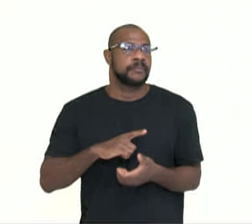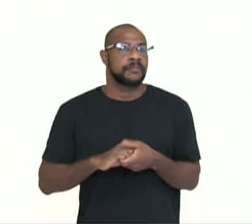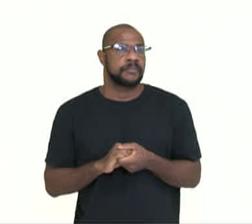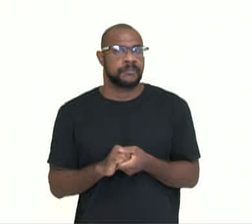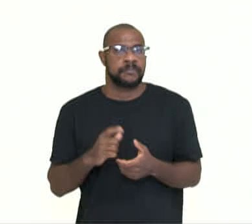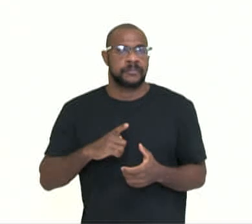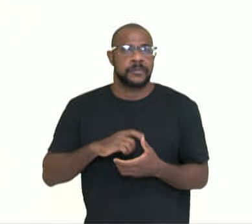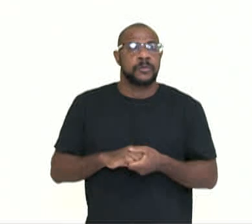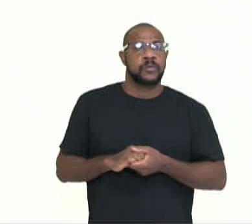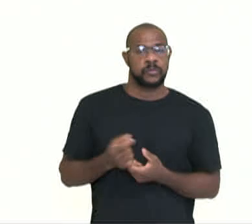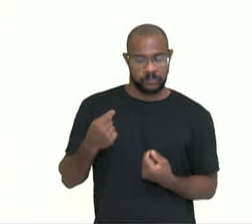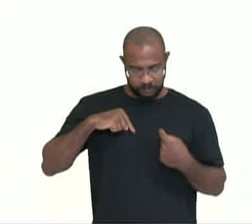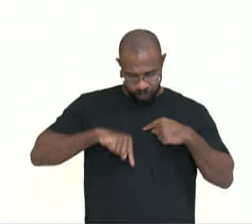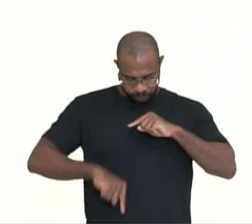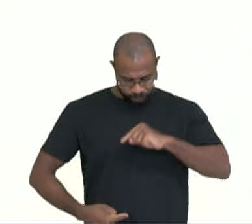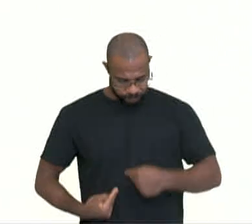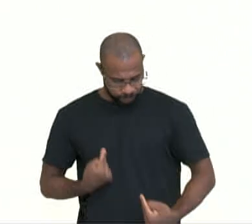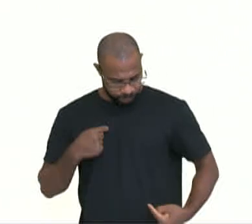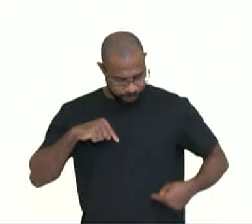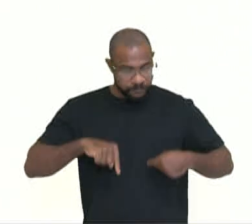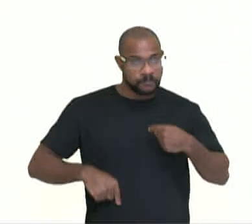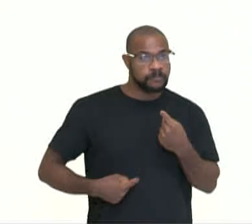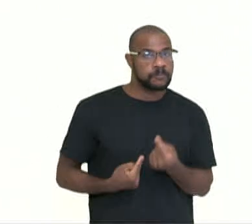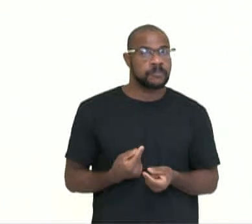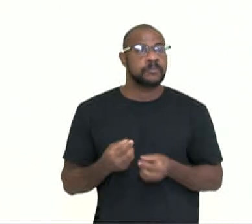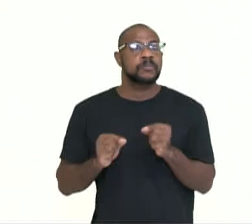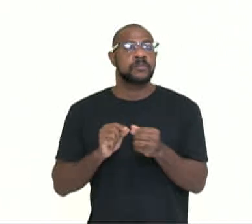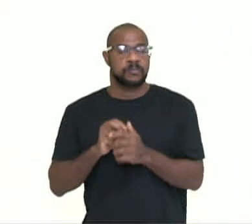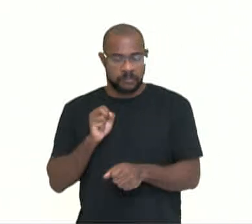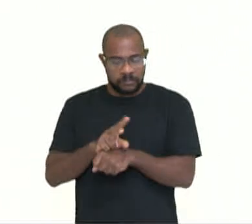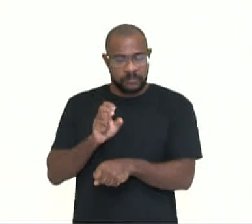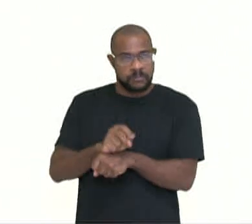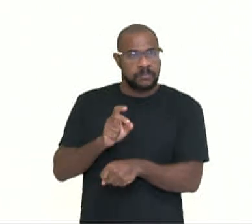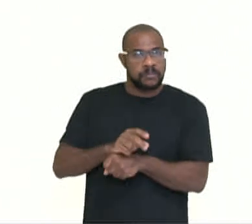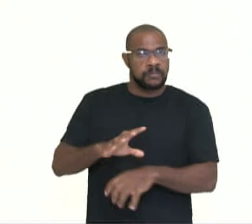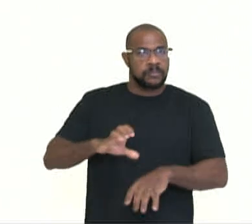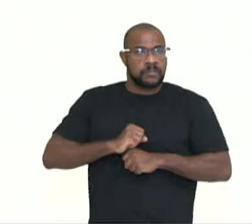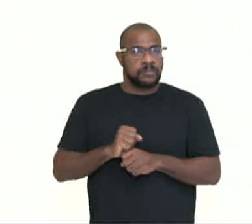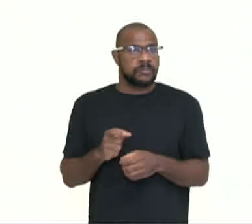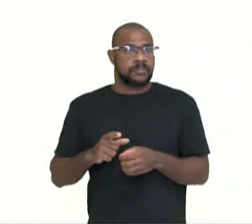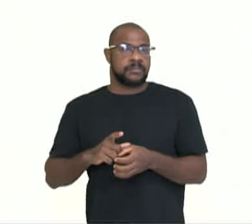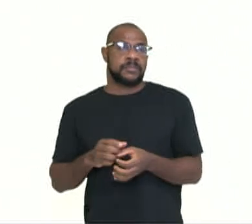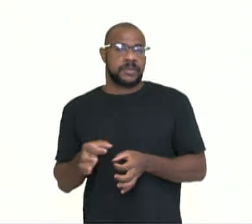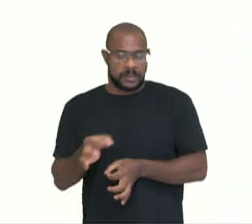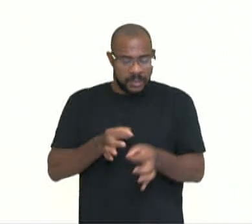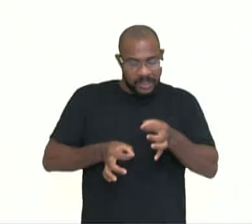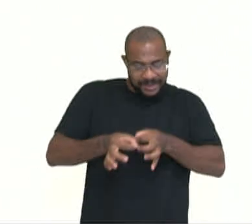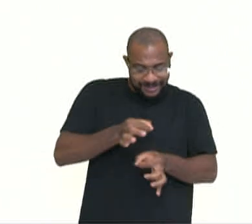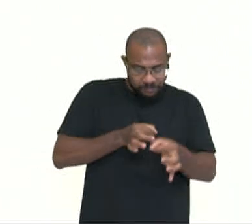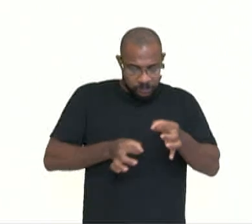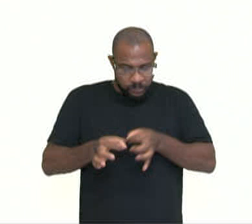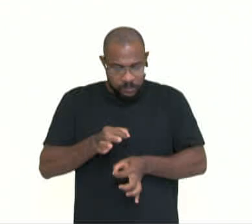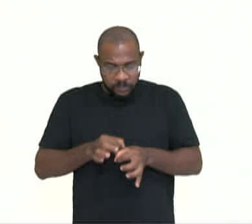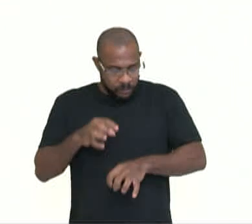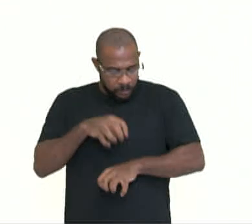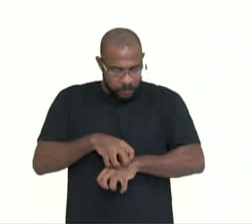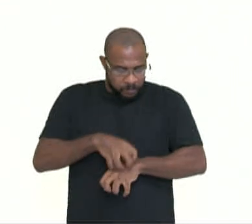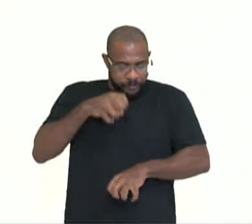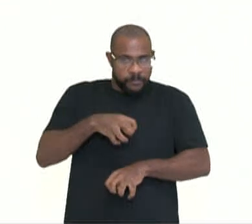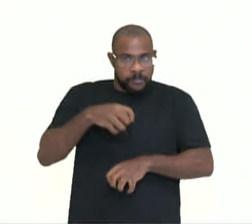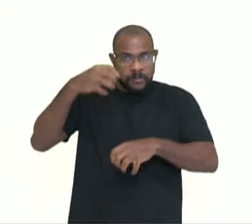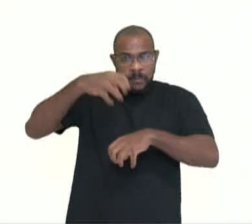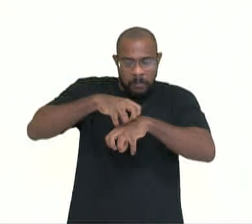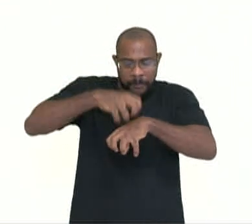sistema nervoso, como a gente já tinha comentado lá atrás. Então, o vírus, ele ataca as células do sistema nervoso, causando uma inflamação no cérebro,